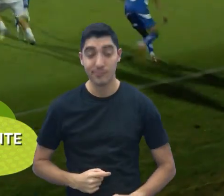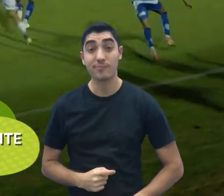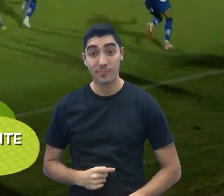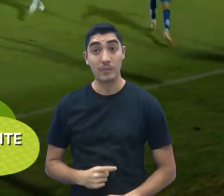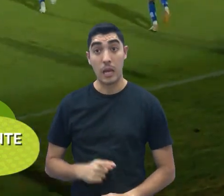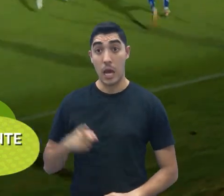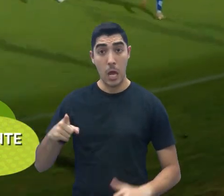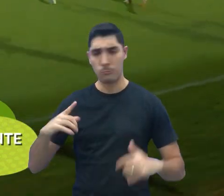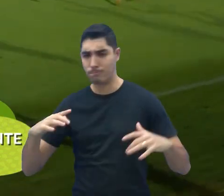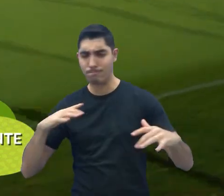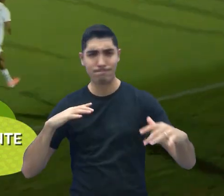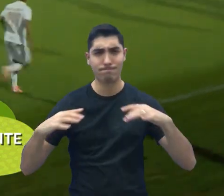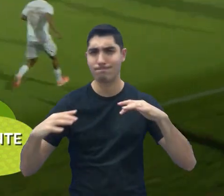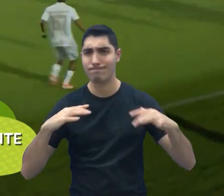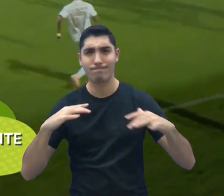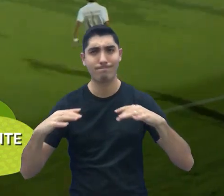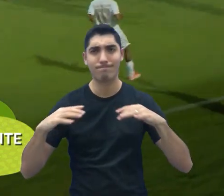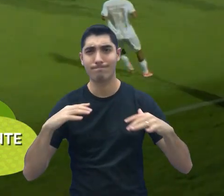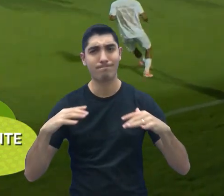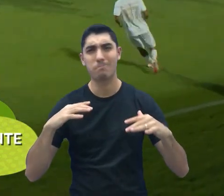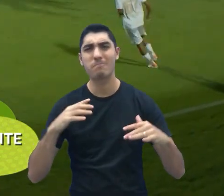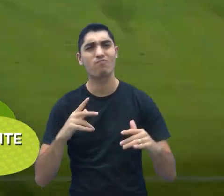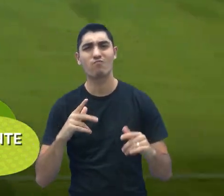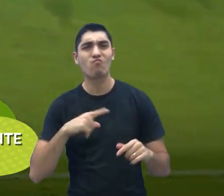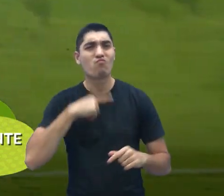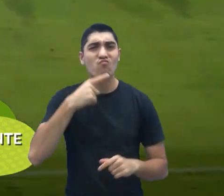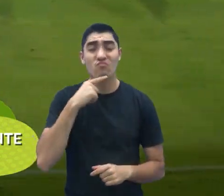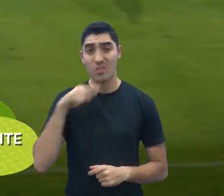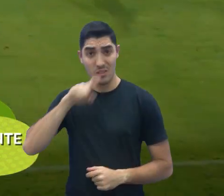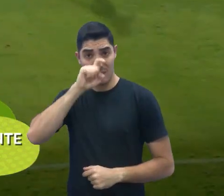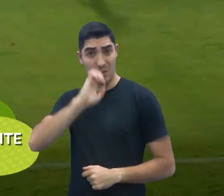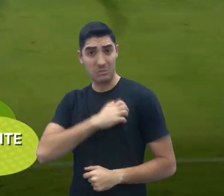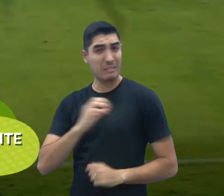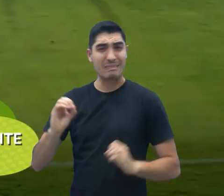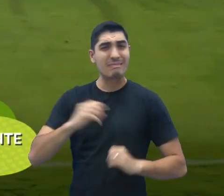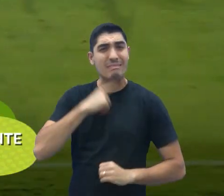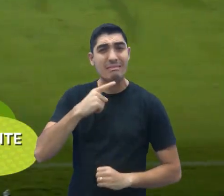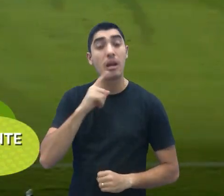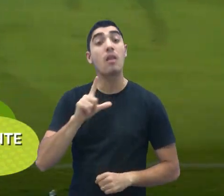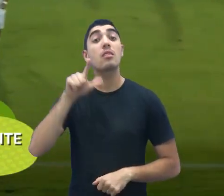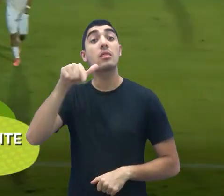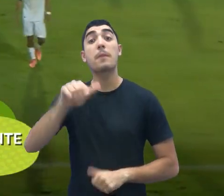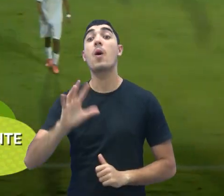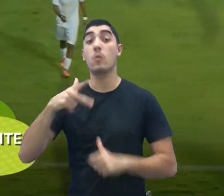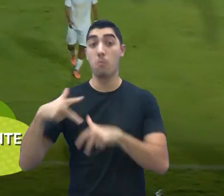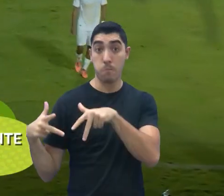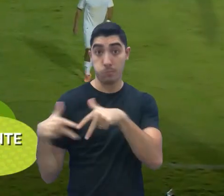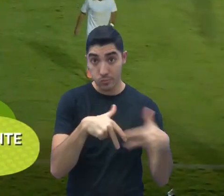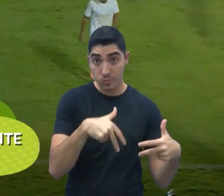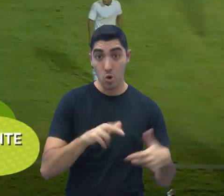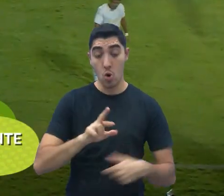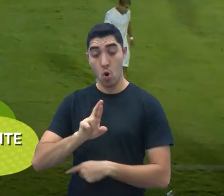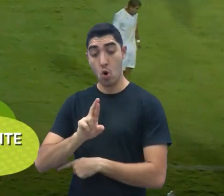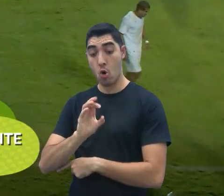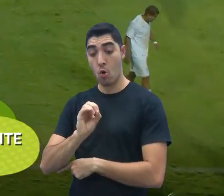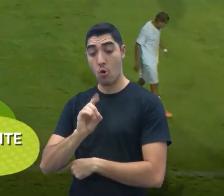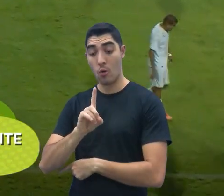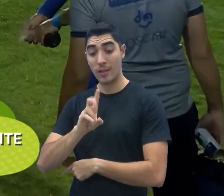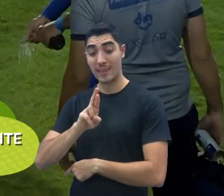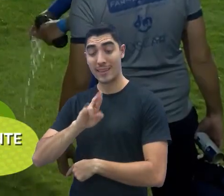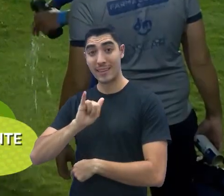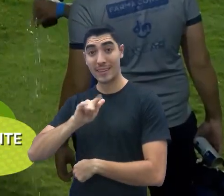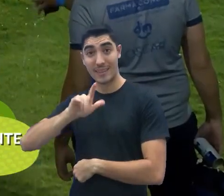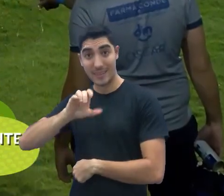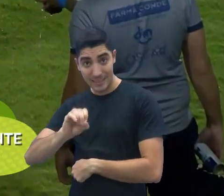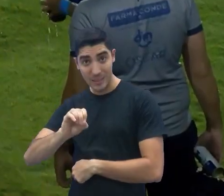ficou travado. A Águia não se arriscava. Em uma disputa no meio de campo, Rodrigo Carioca fez falta em